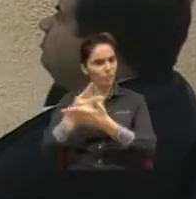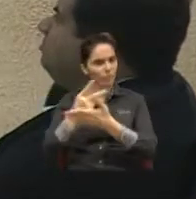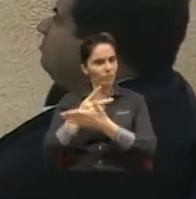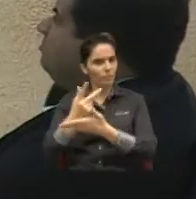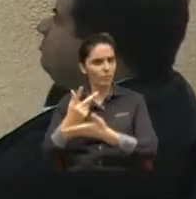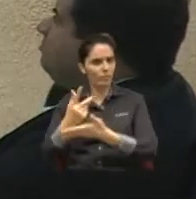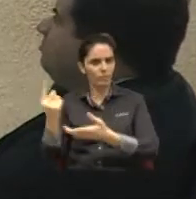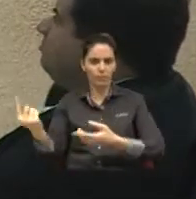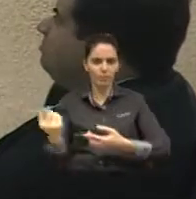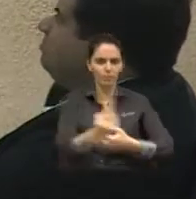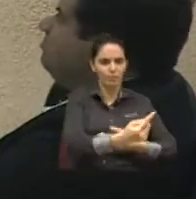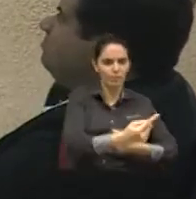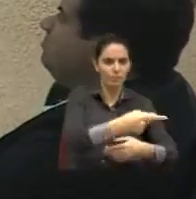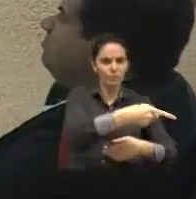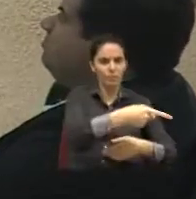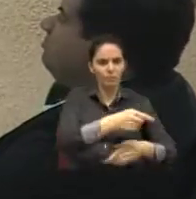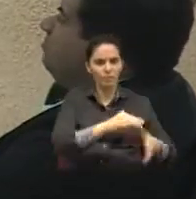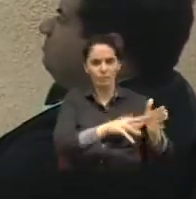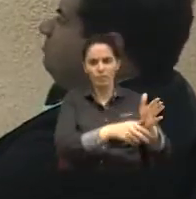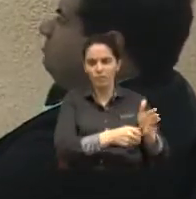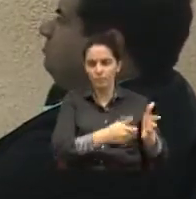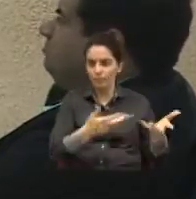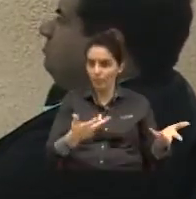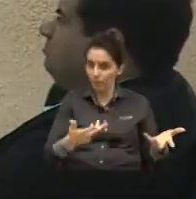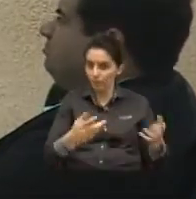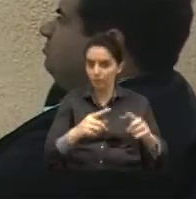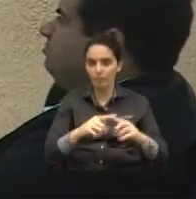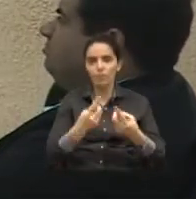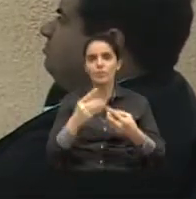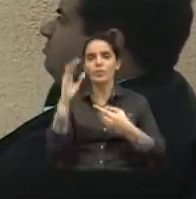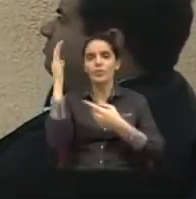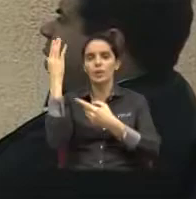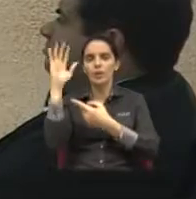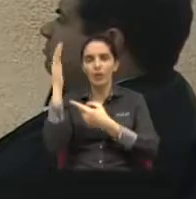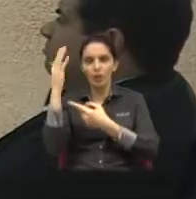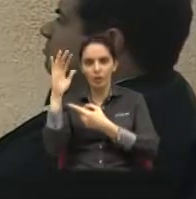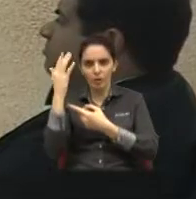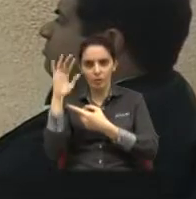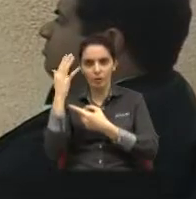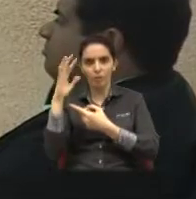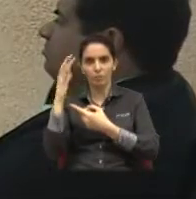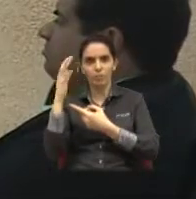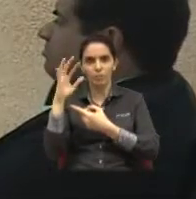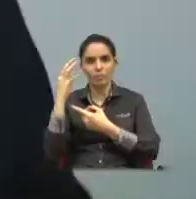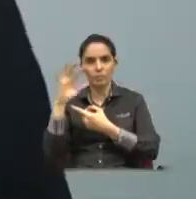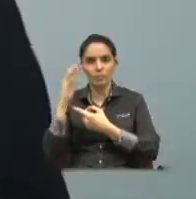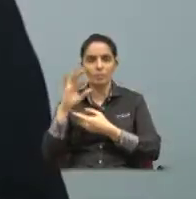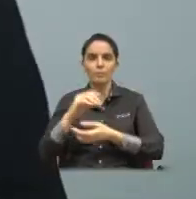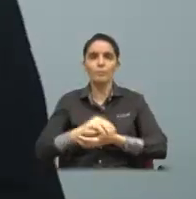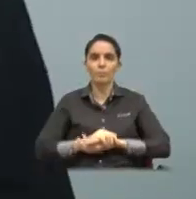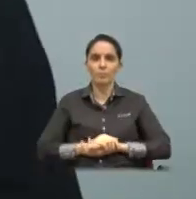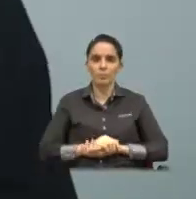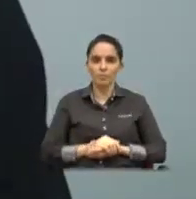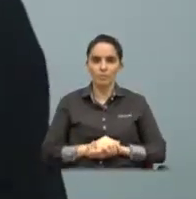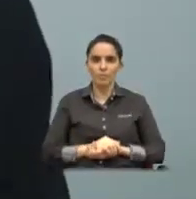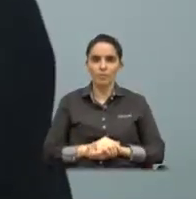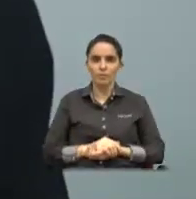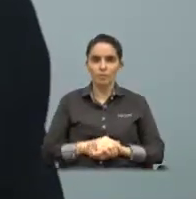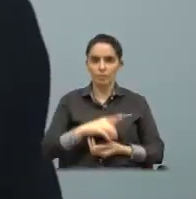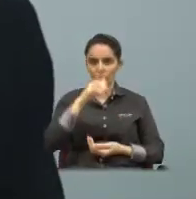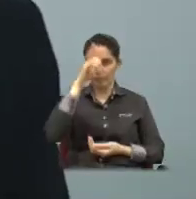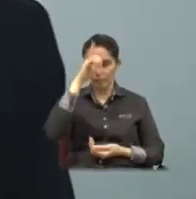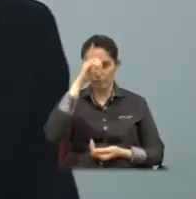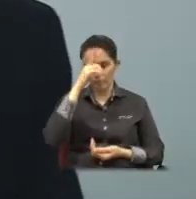Melhor eu nem falar para não, a gente não... Mas eu quero parabenizar. Imagino quantas vezes, eu tenho pai até hoje,